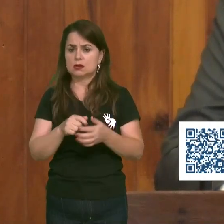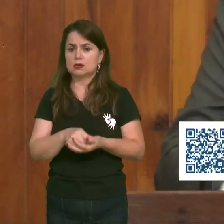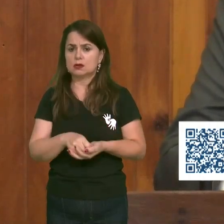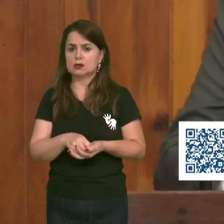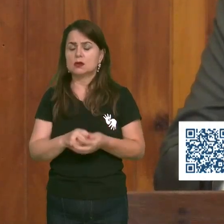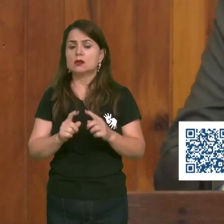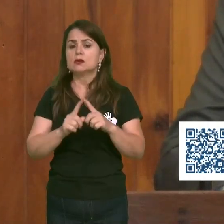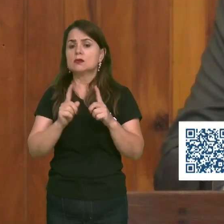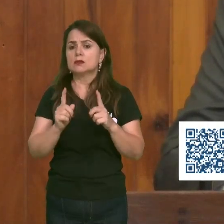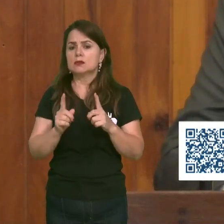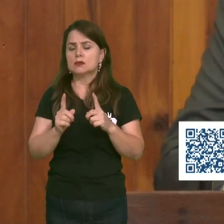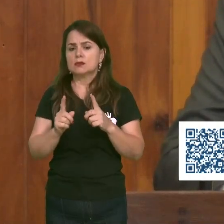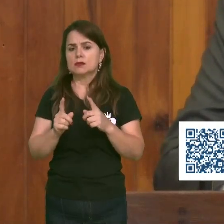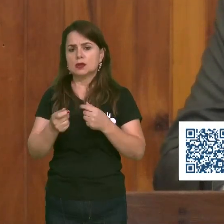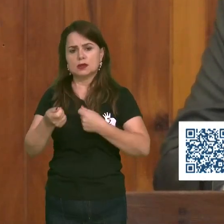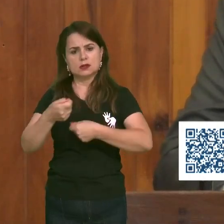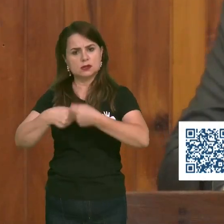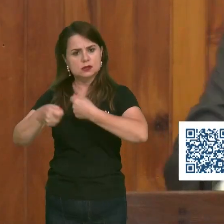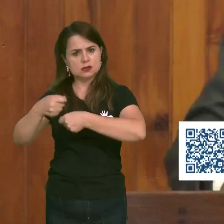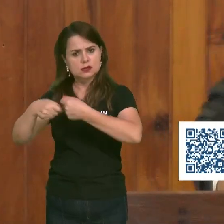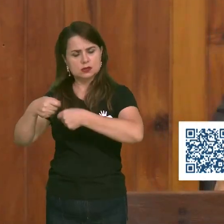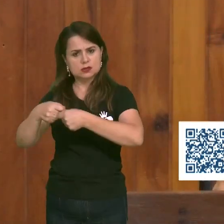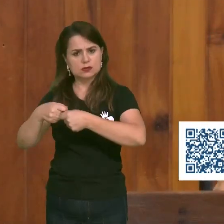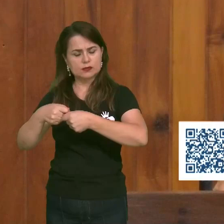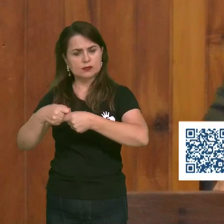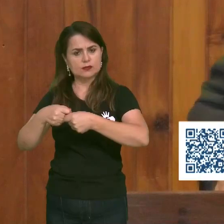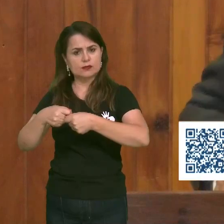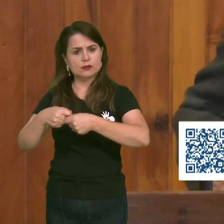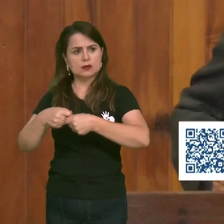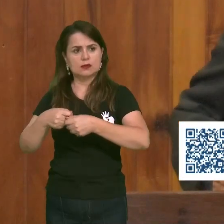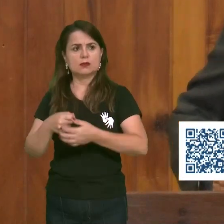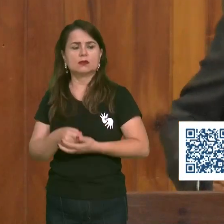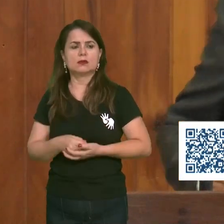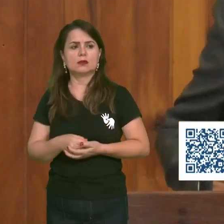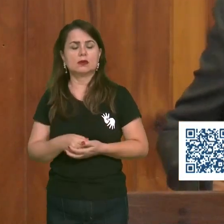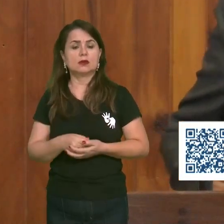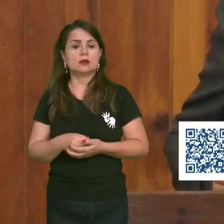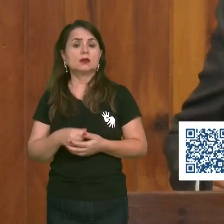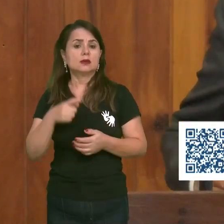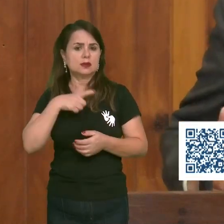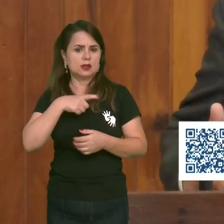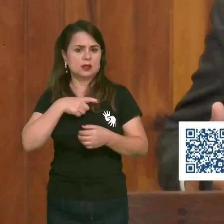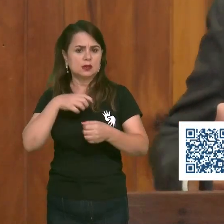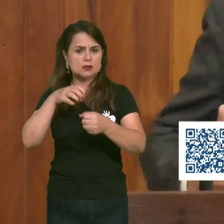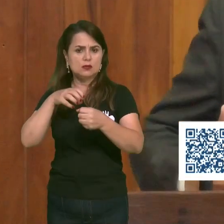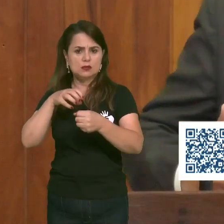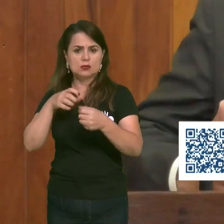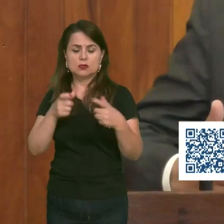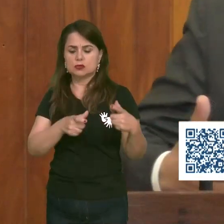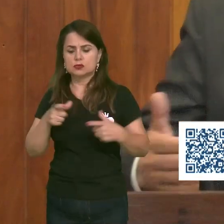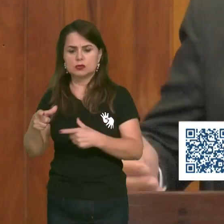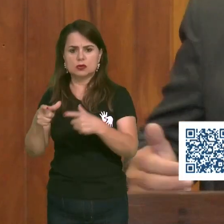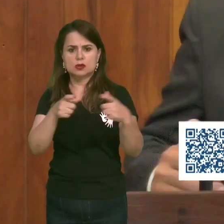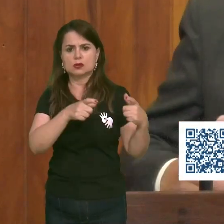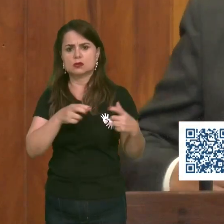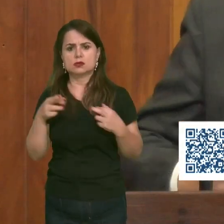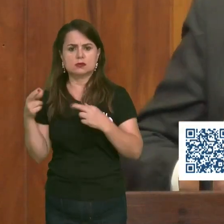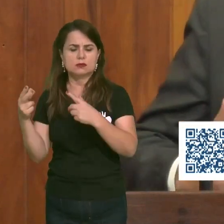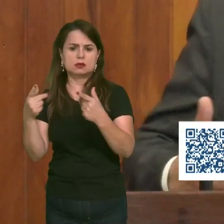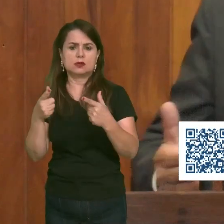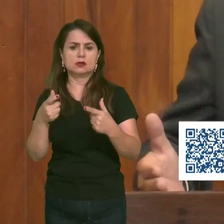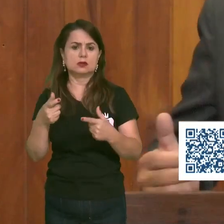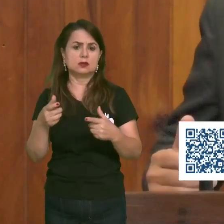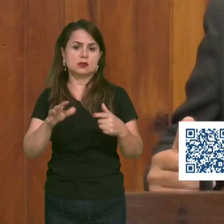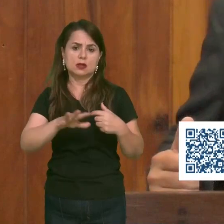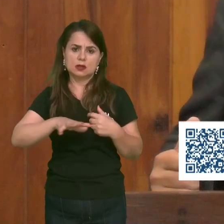a gestão do Samu da nossa cidade sabemos que tem vários setores da saúde